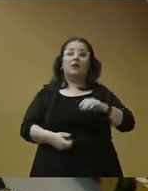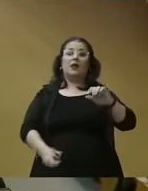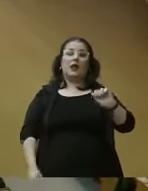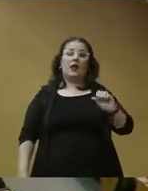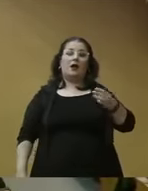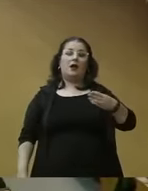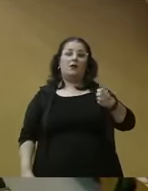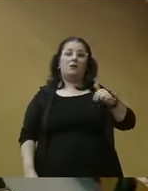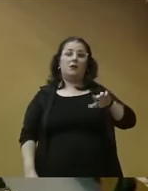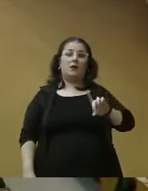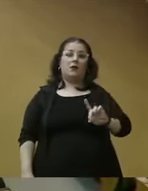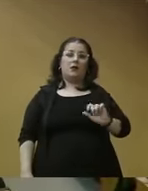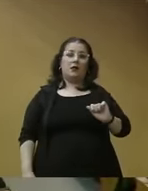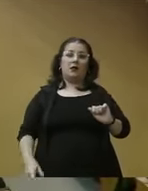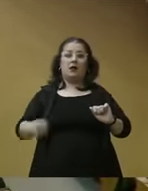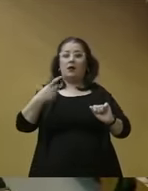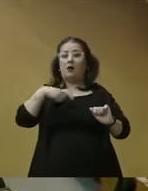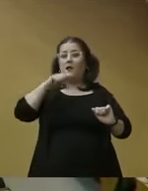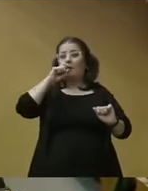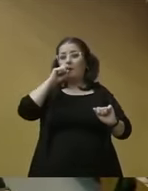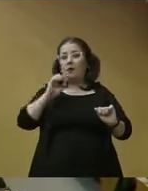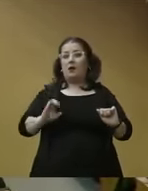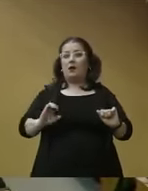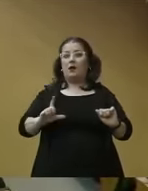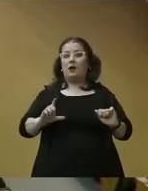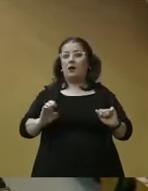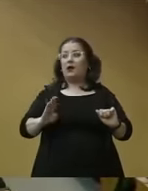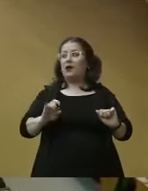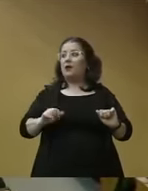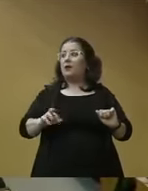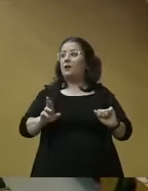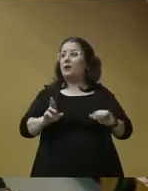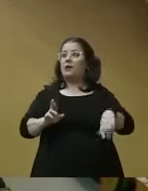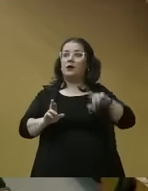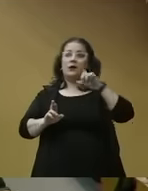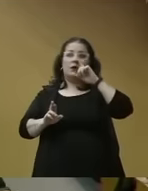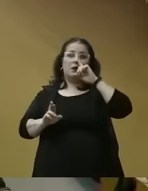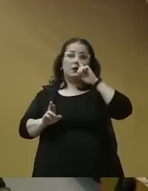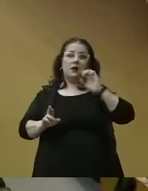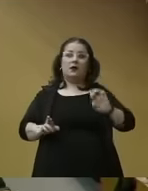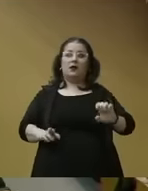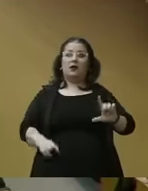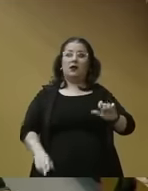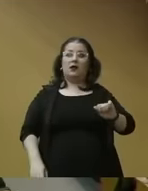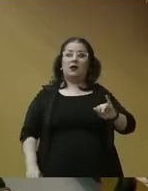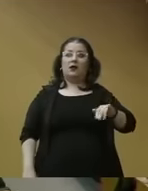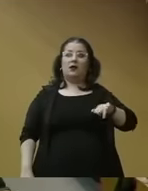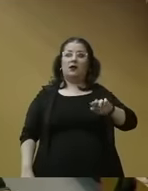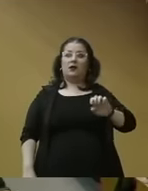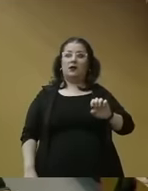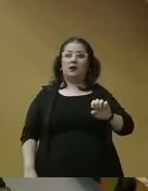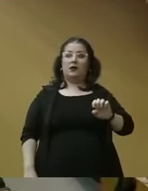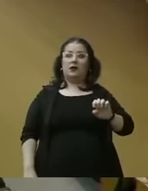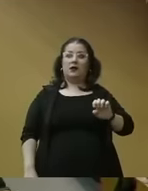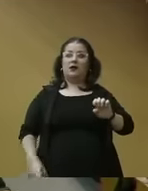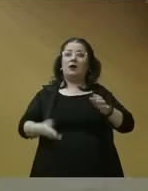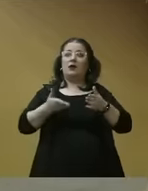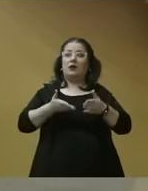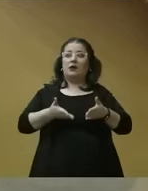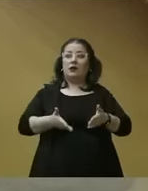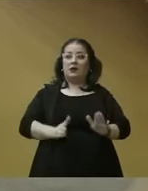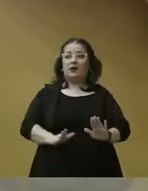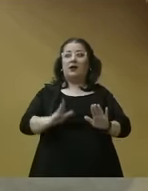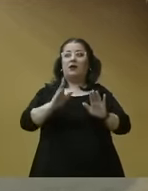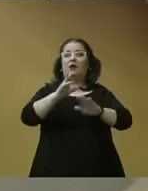Amanda Neuer Brum, filha de Kleber Luiz da Silva Brum e Elane Neujar Brum, natural de